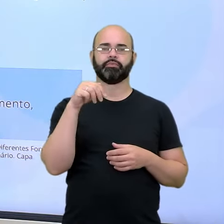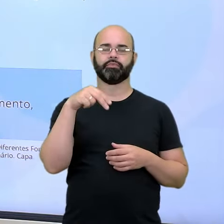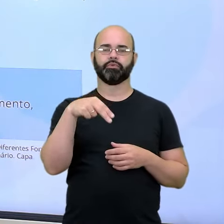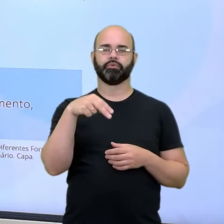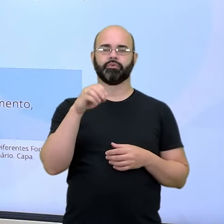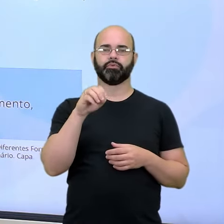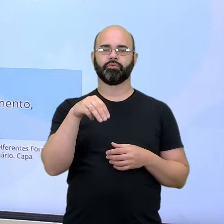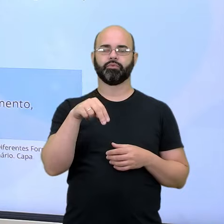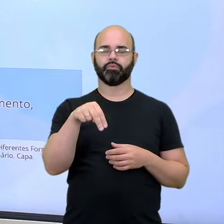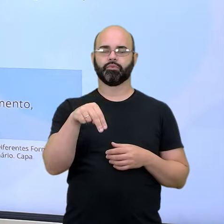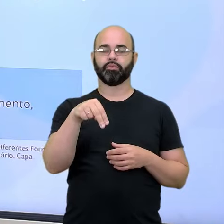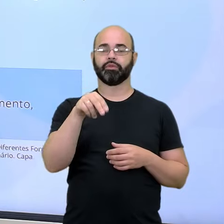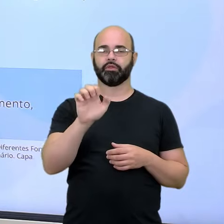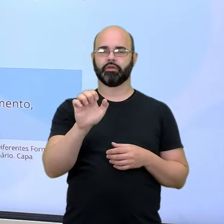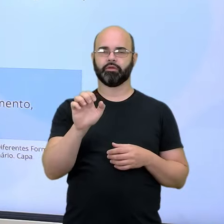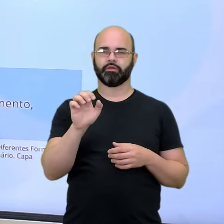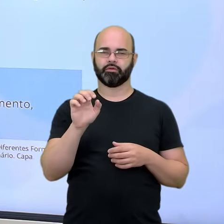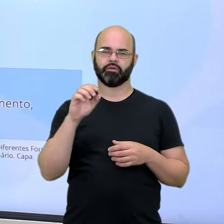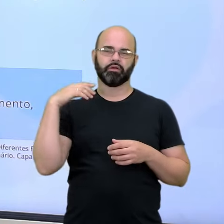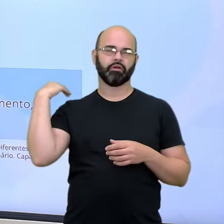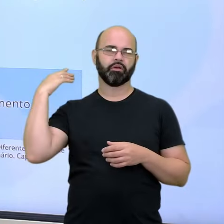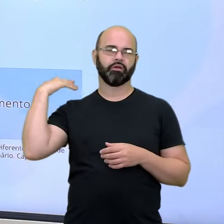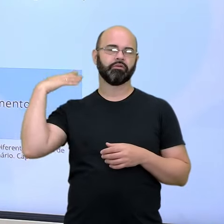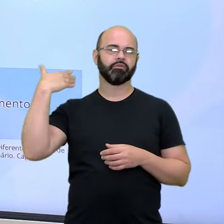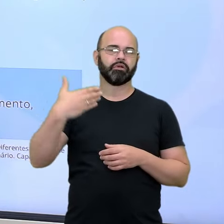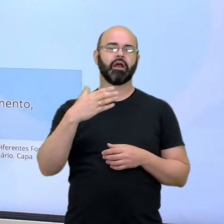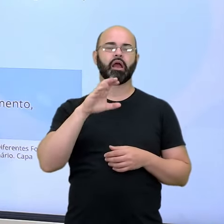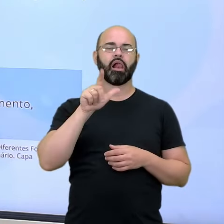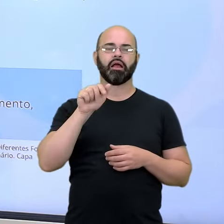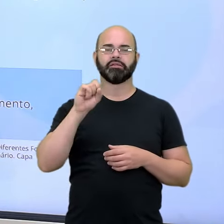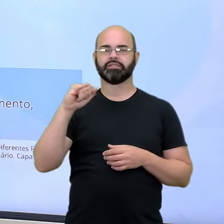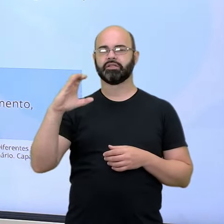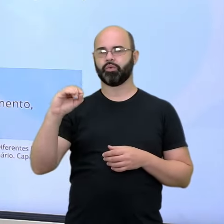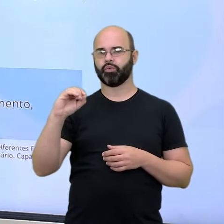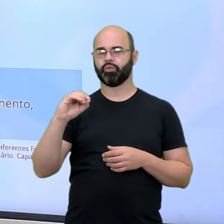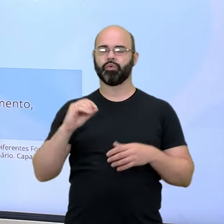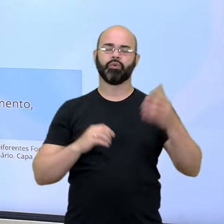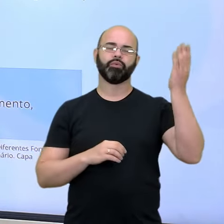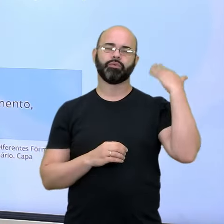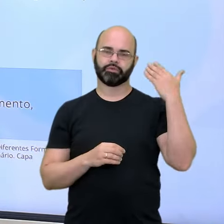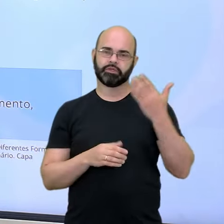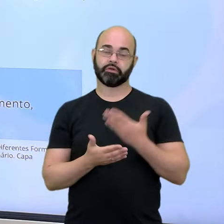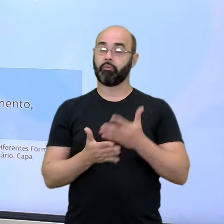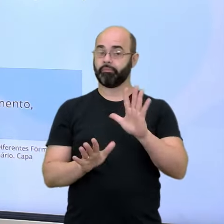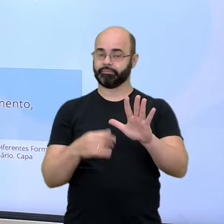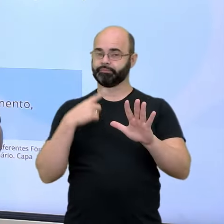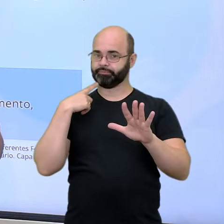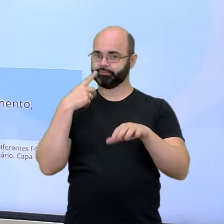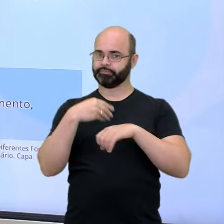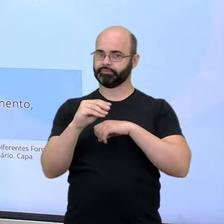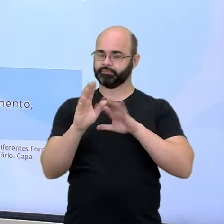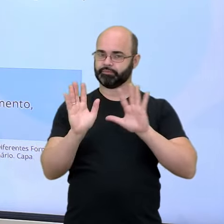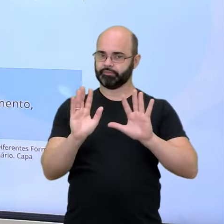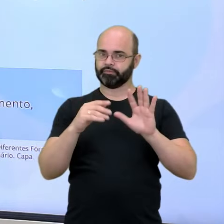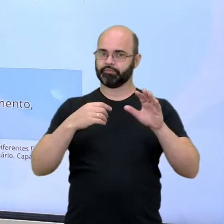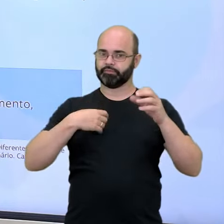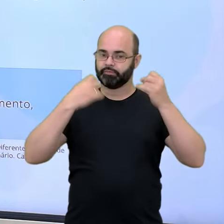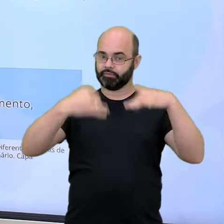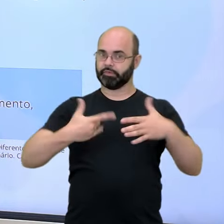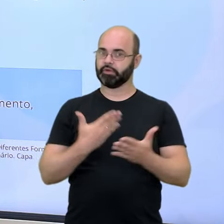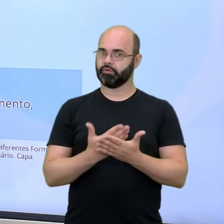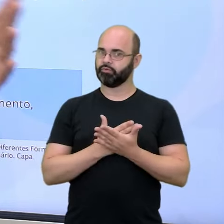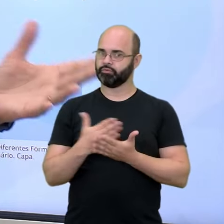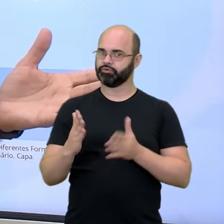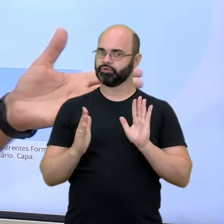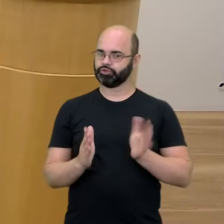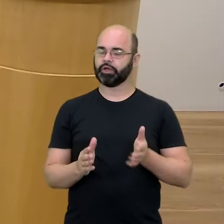clássico. Certo? Então a ideia é esta. E eu lembro que numa outra aula, aí já é aula, tá bom, gente? Então já estamos em aula. Eu e